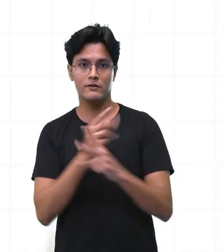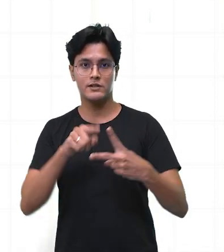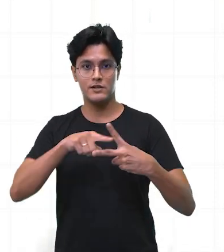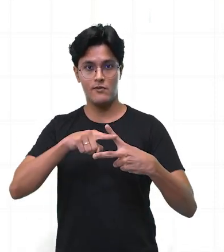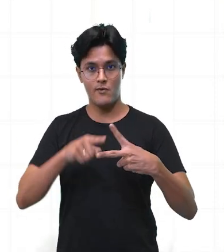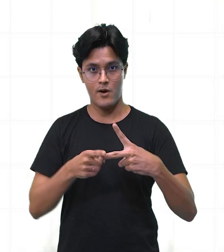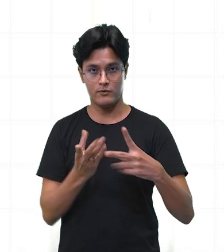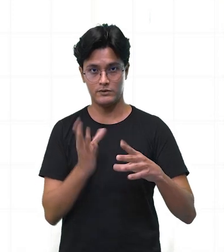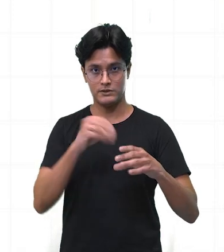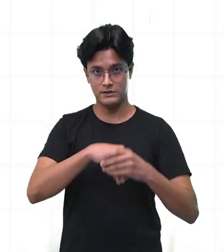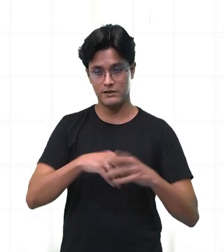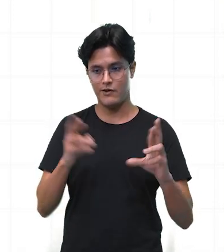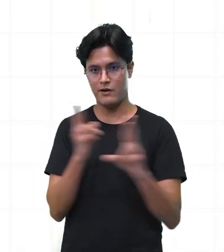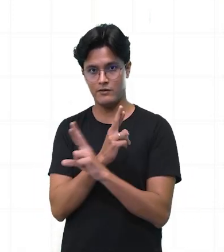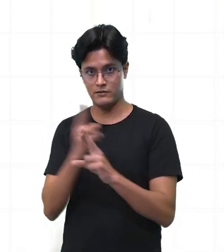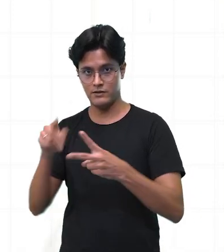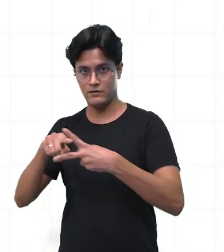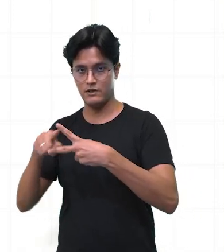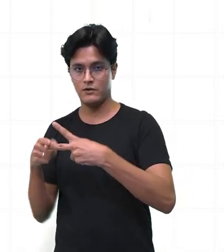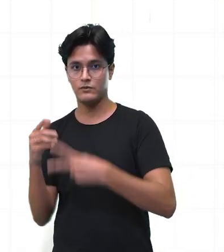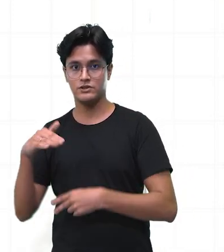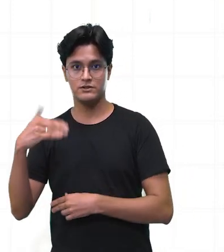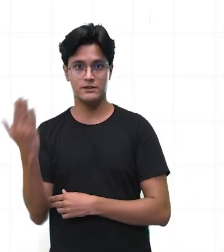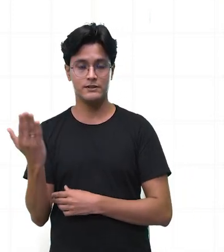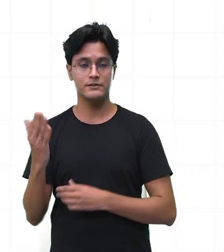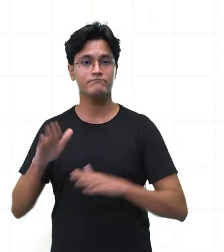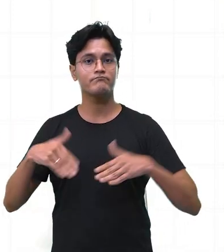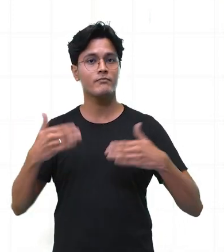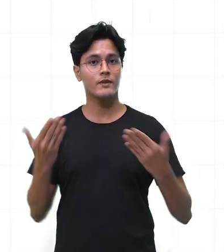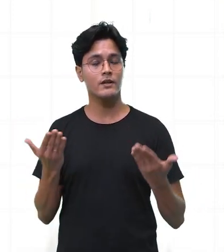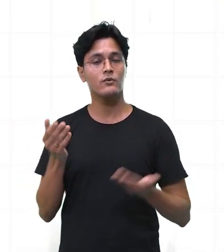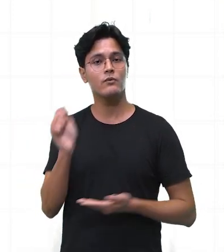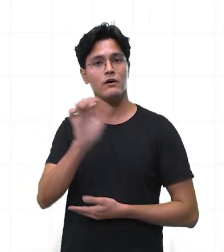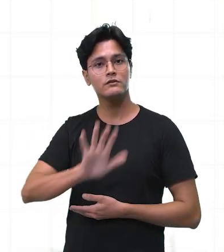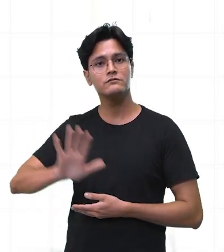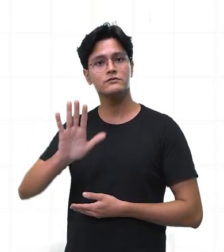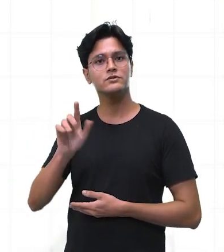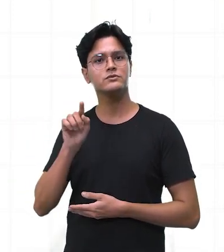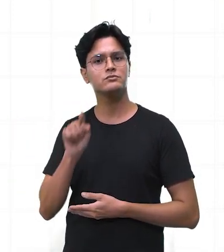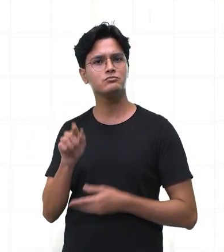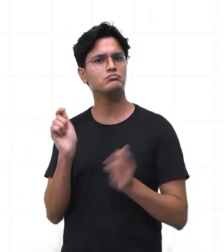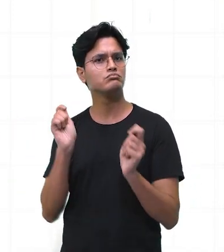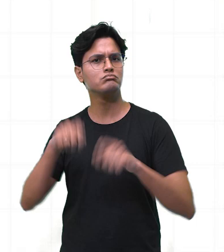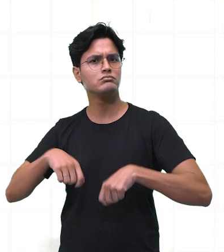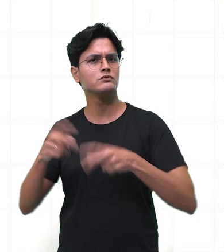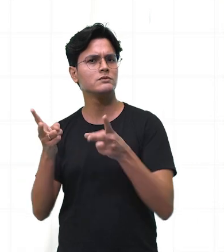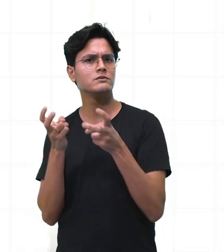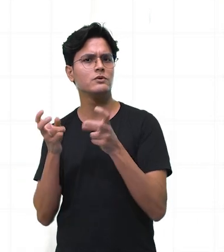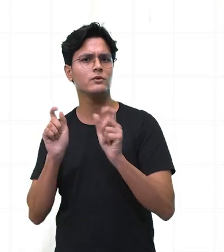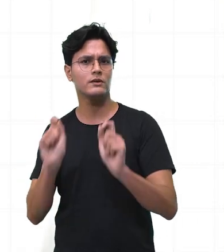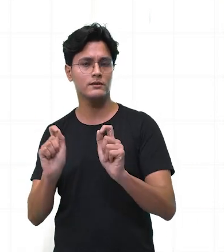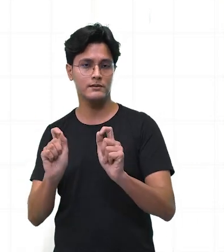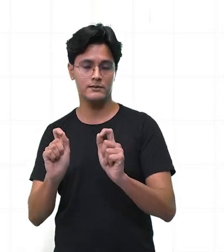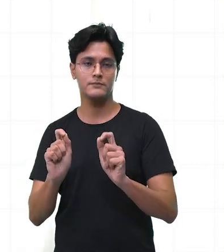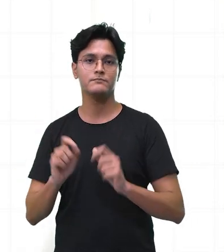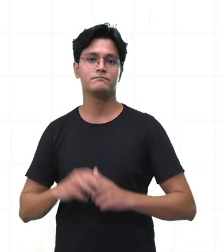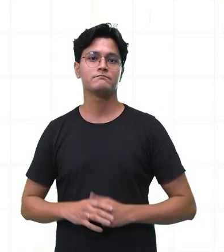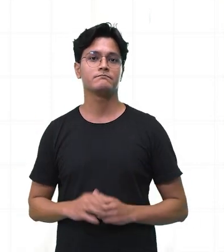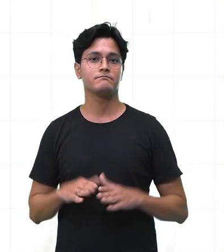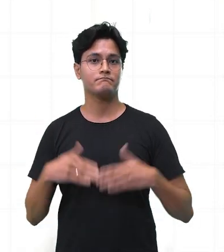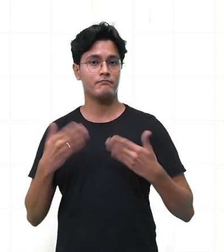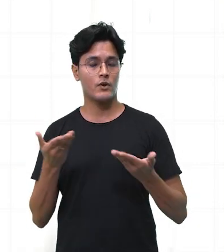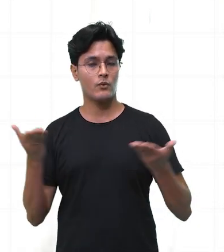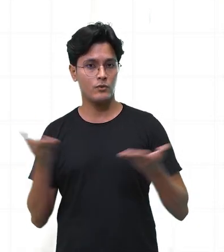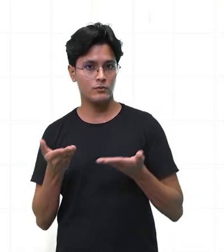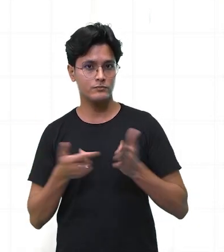ângulo interno com um ângulo externo. Então, por essa figura, o que nós podemos observar? Era isso que eu ia